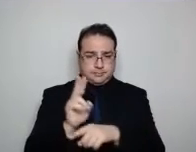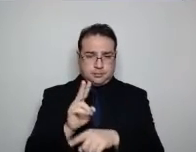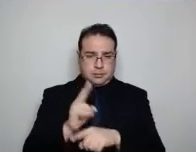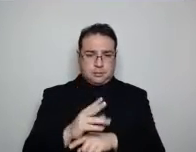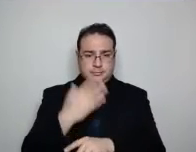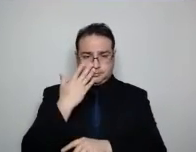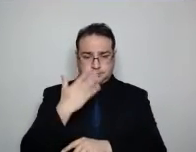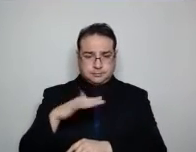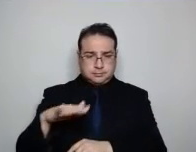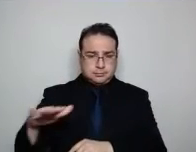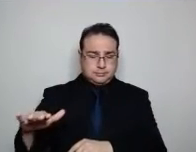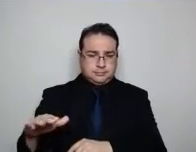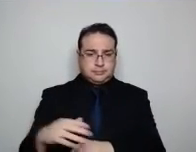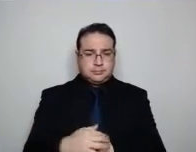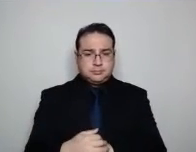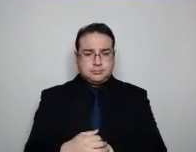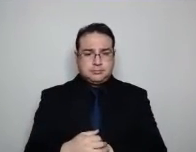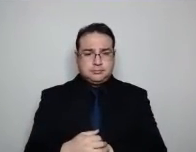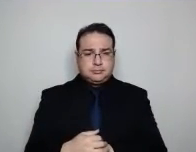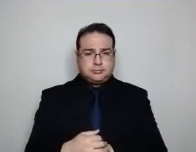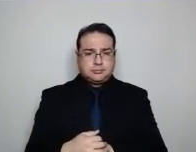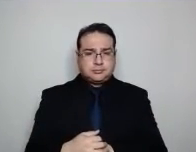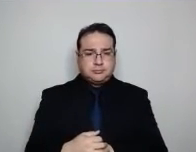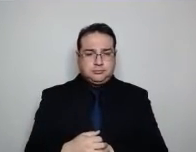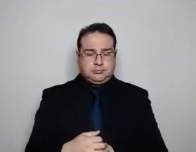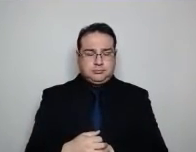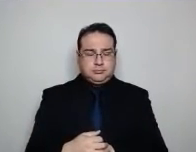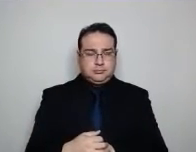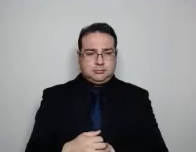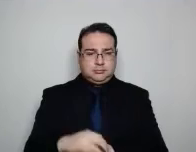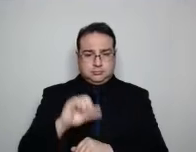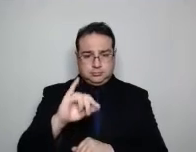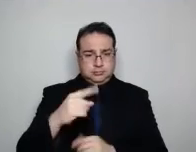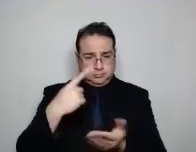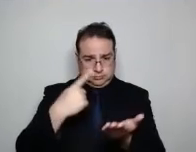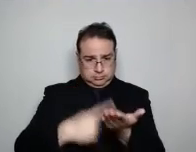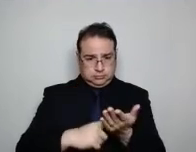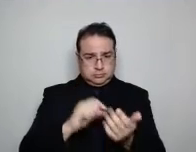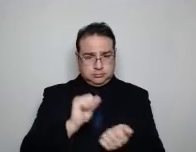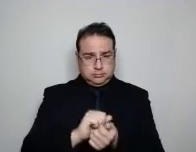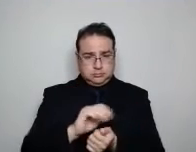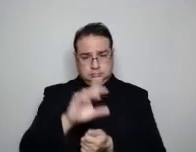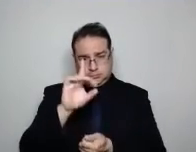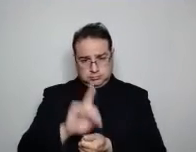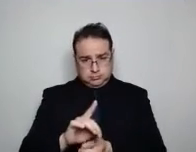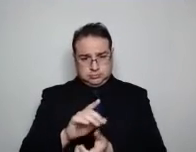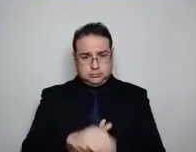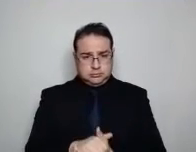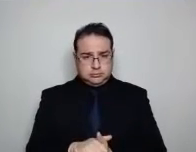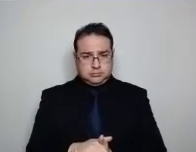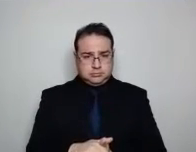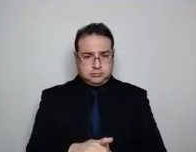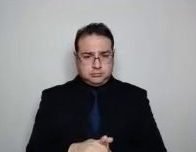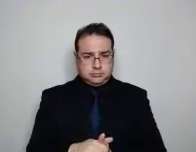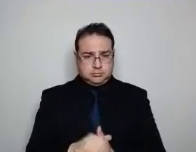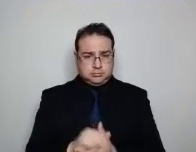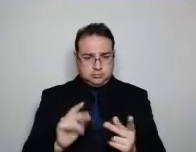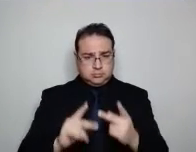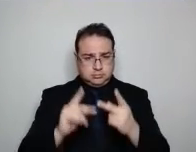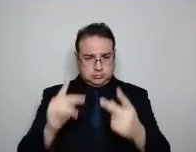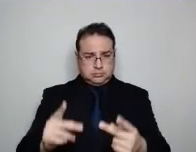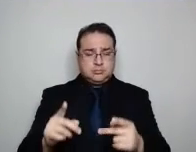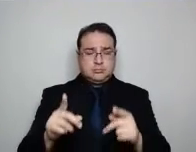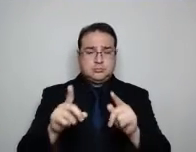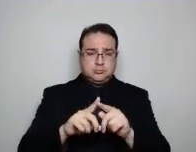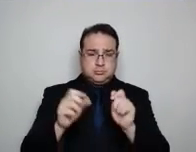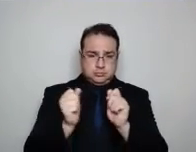Então, no caso, se for de fixar um direito de visitação,